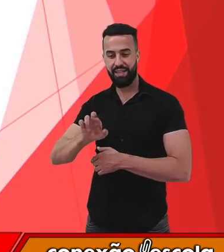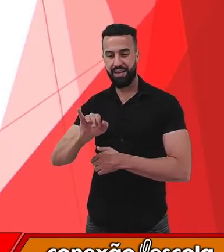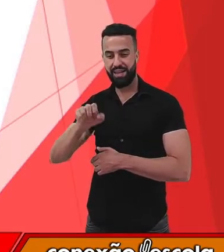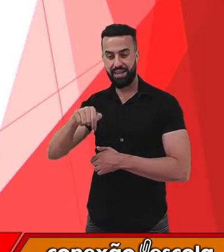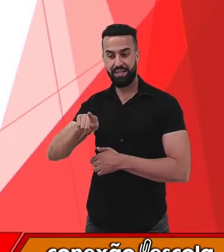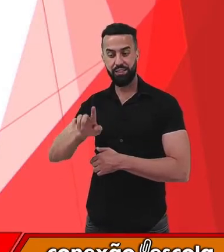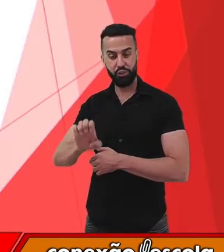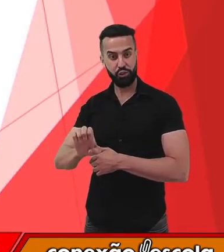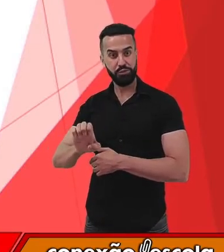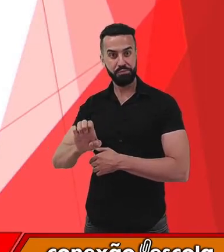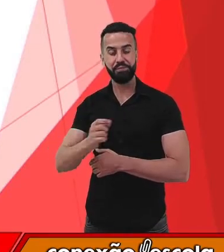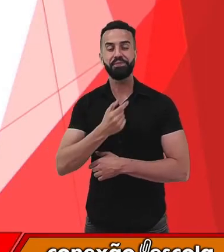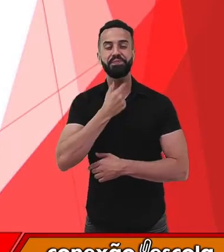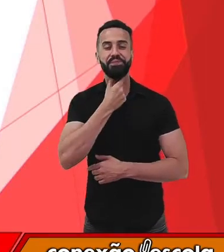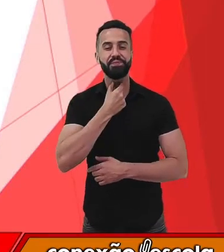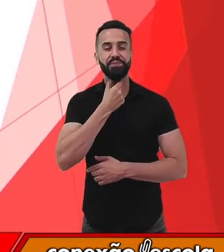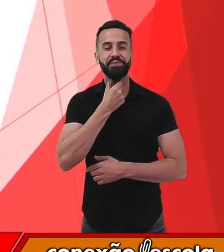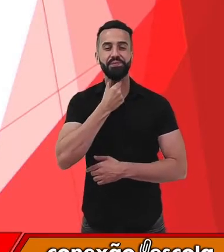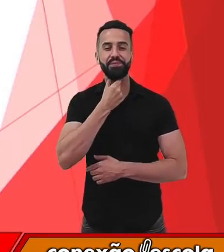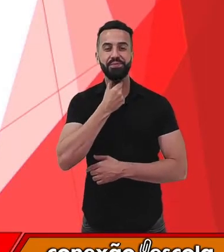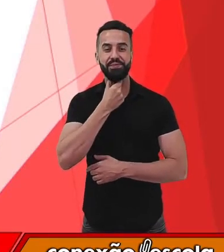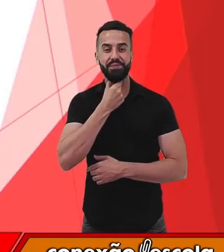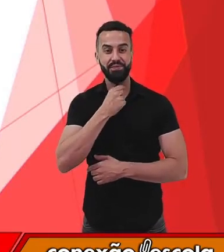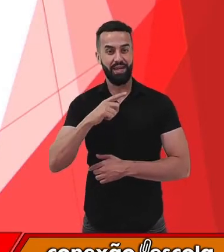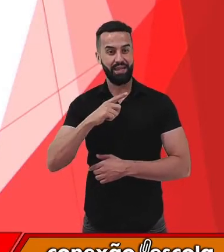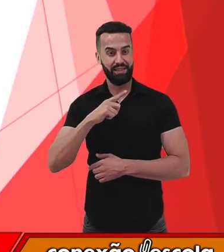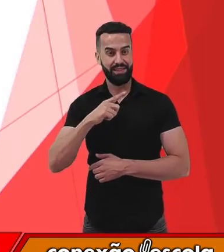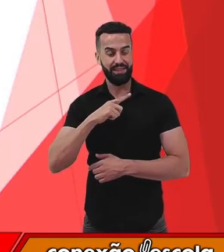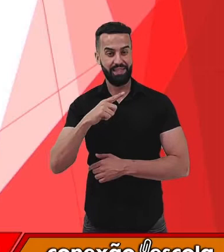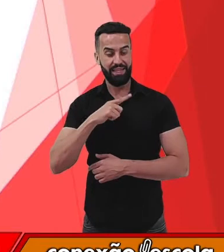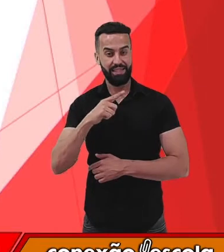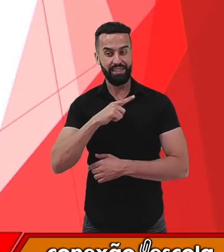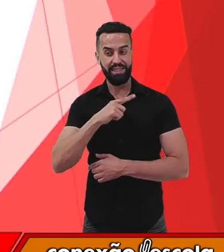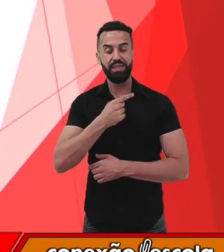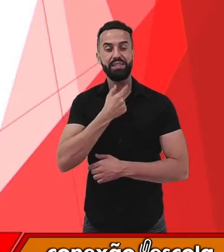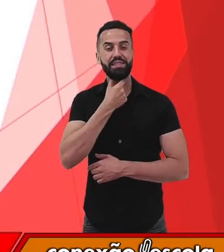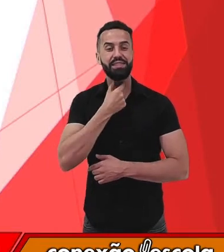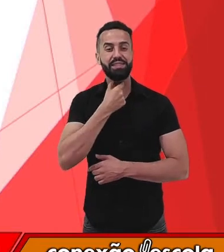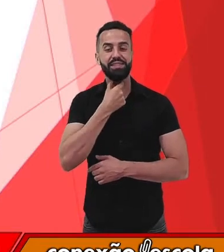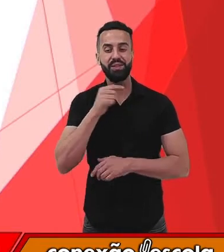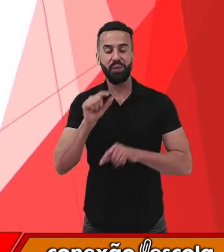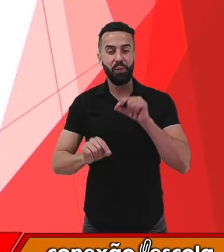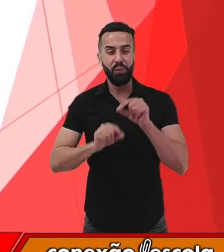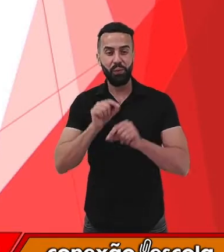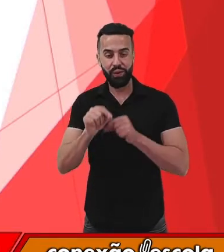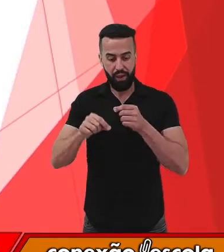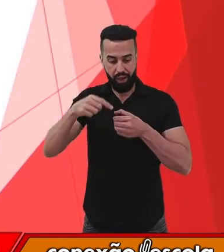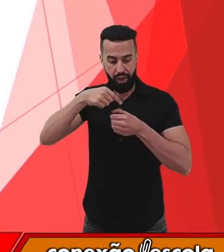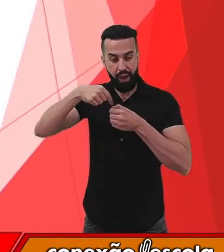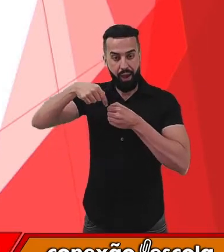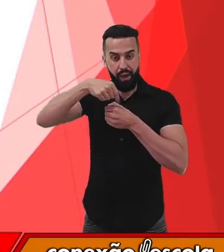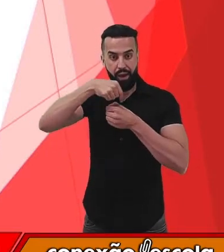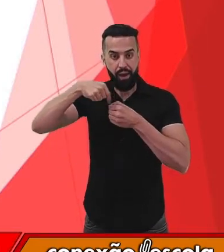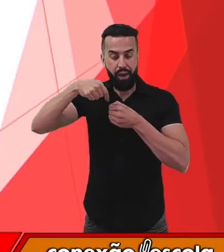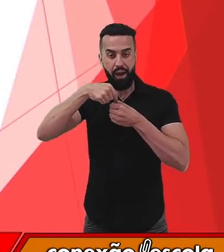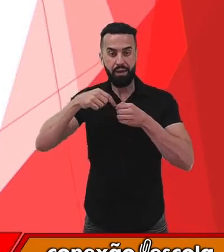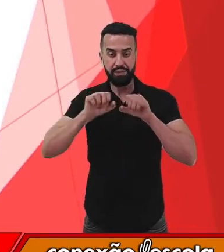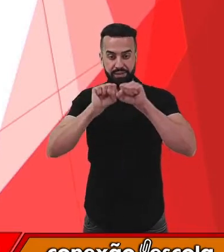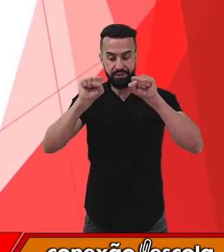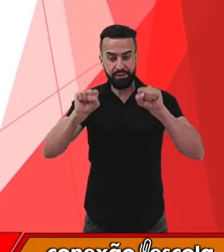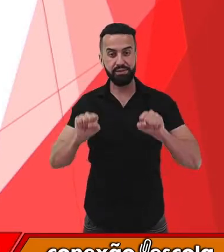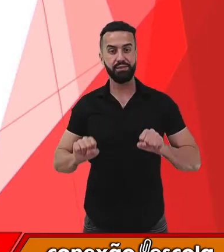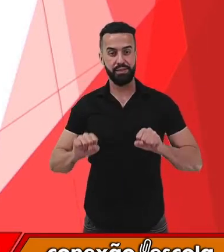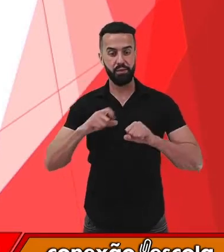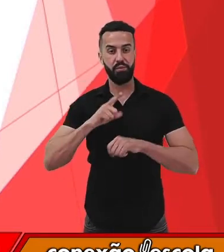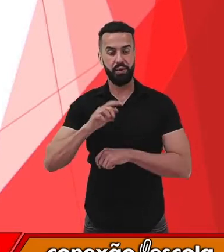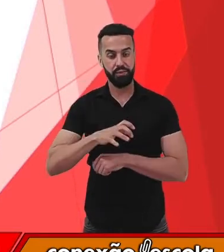que é um tubo que possui a epiglote, que é uma estrutura que vai tampar o sistema